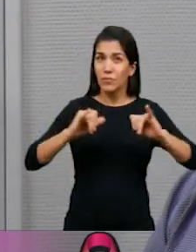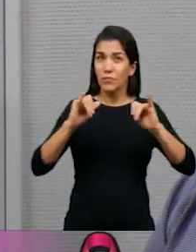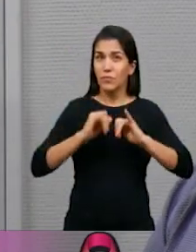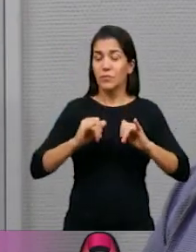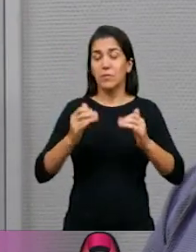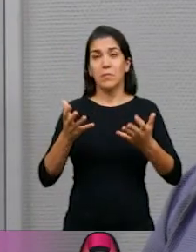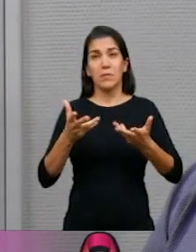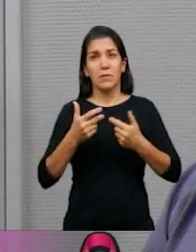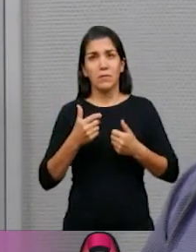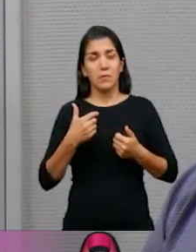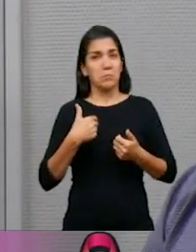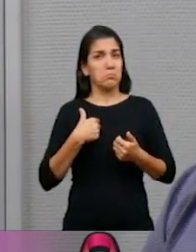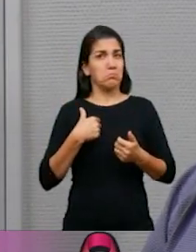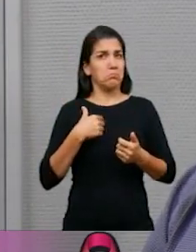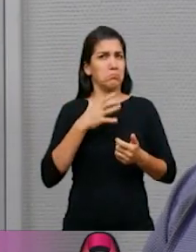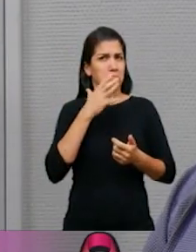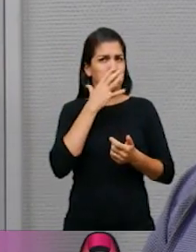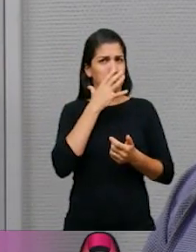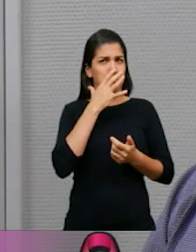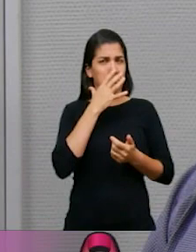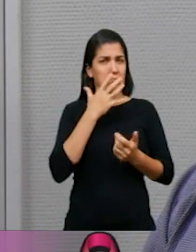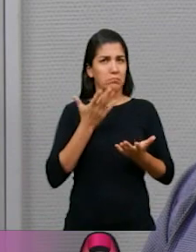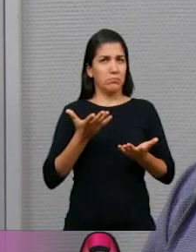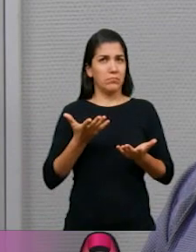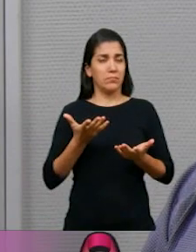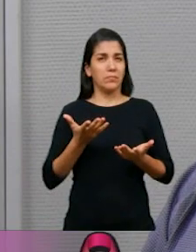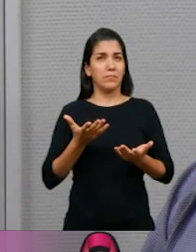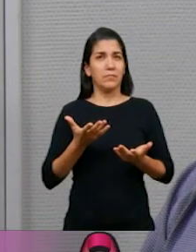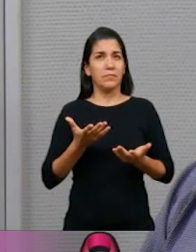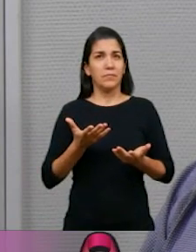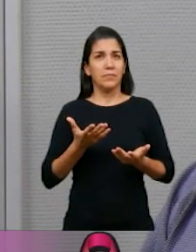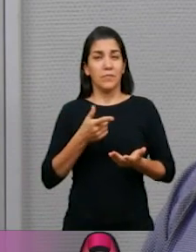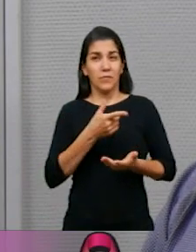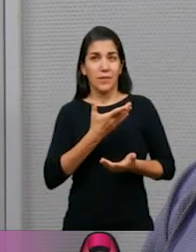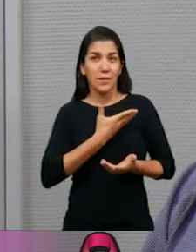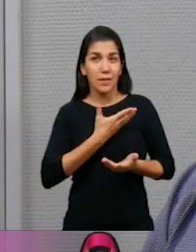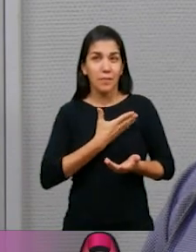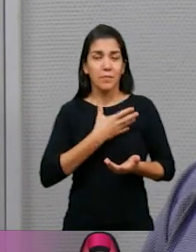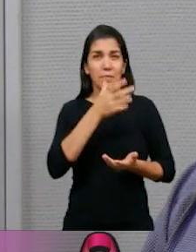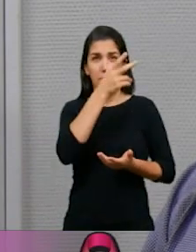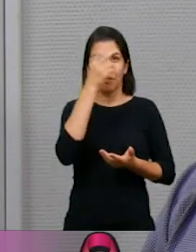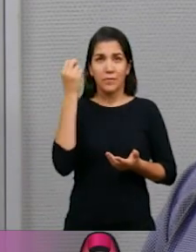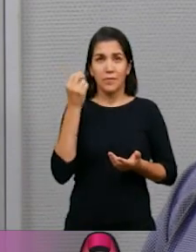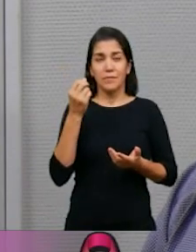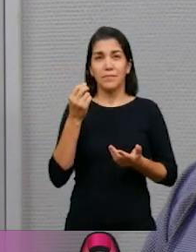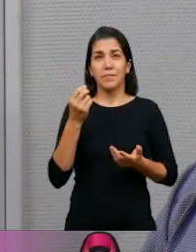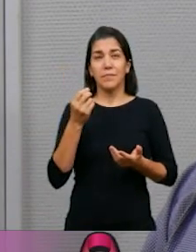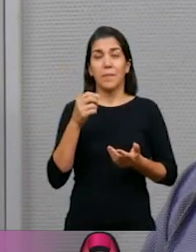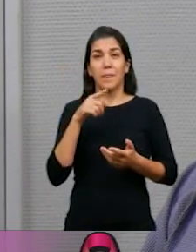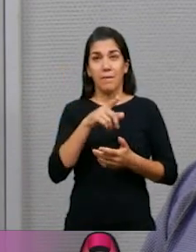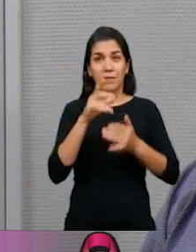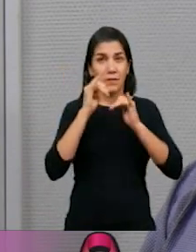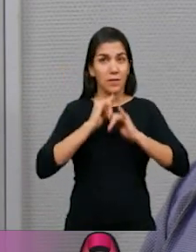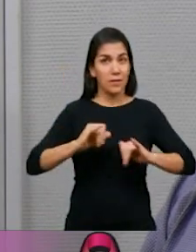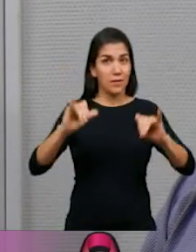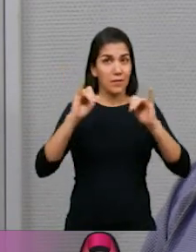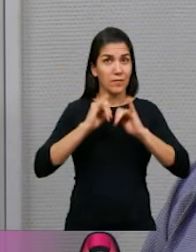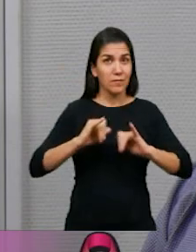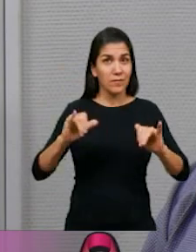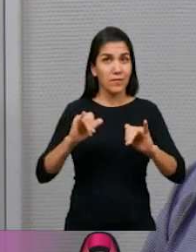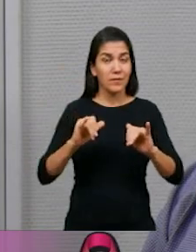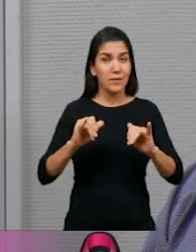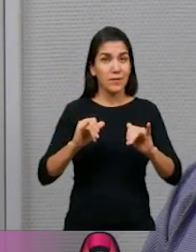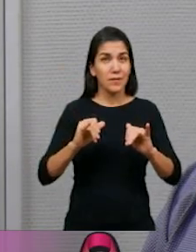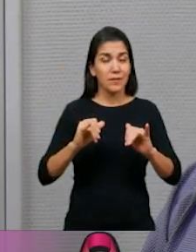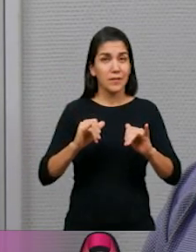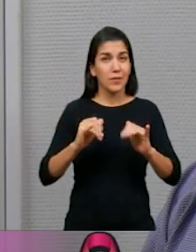tem que suspeitar, porque o senhor é o líder do prefeito. Né? Então, o seu discurso, dado a afinidade e a proximidade que o senhor tem,